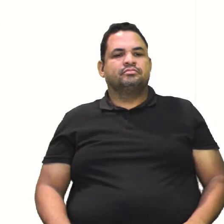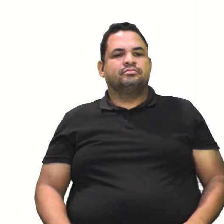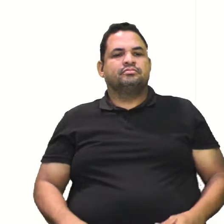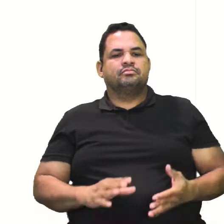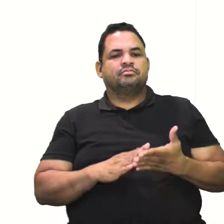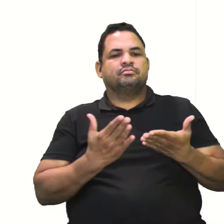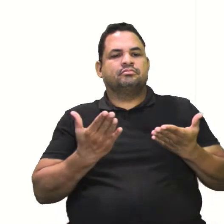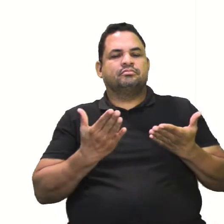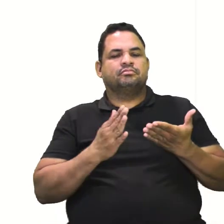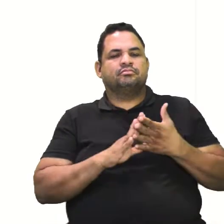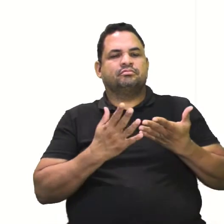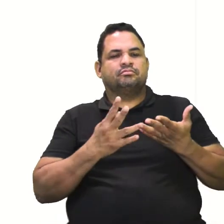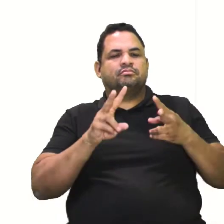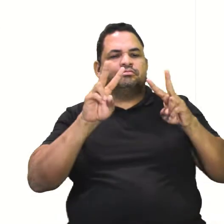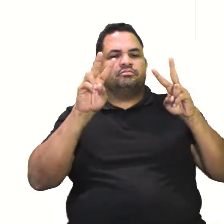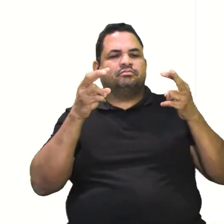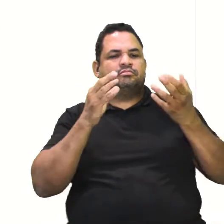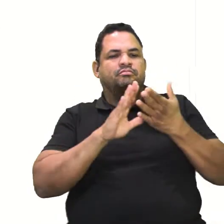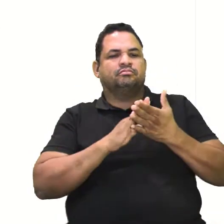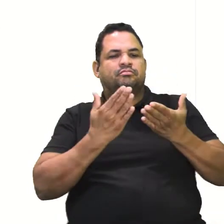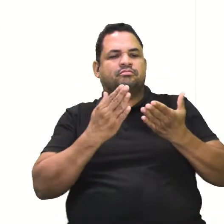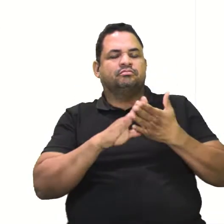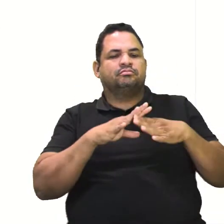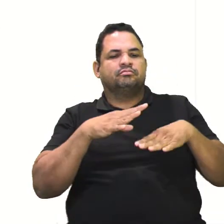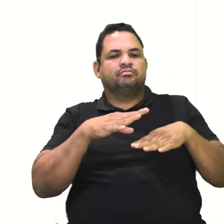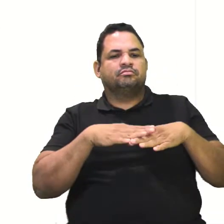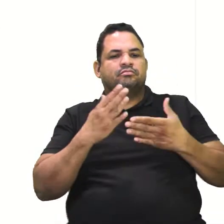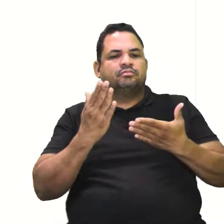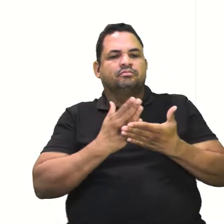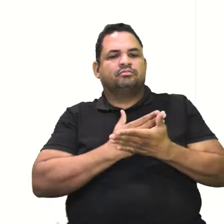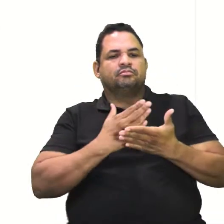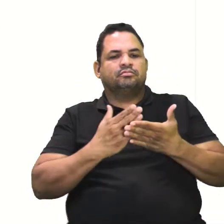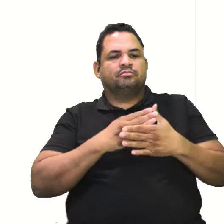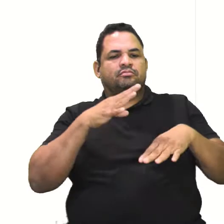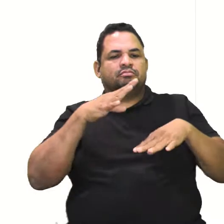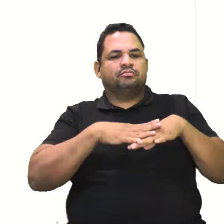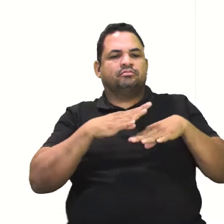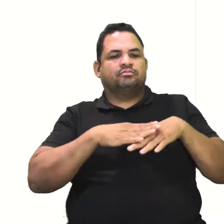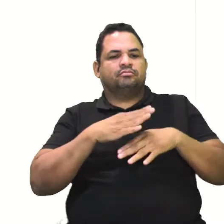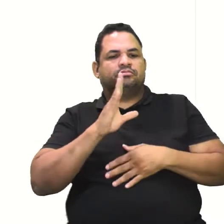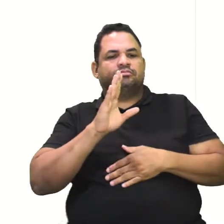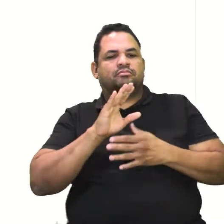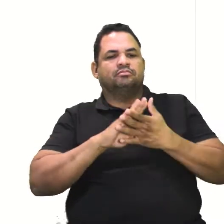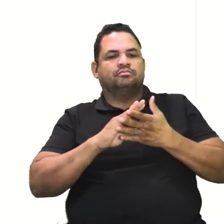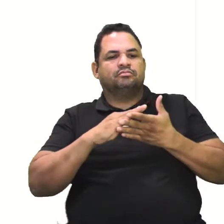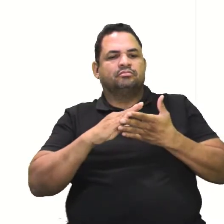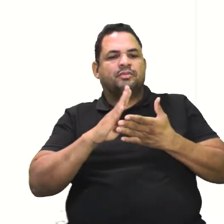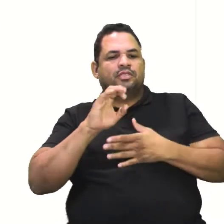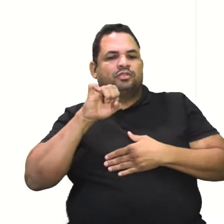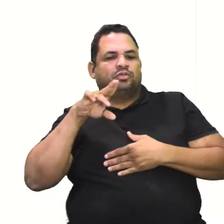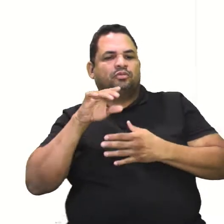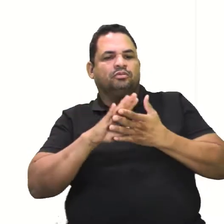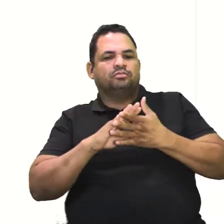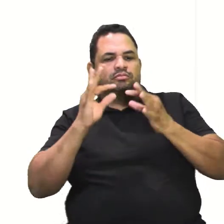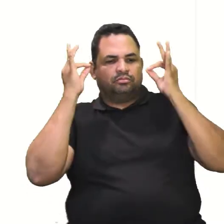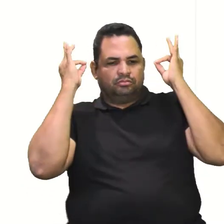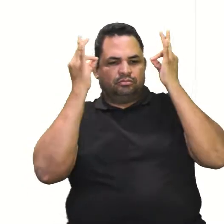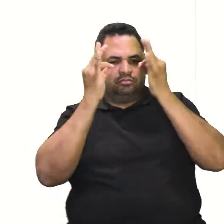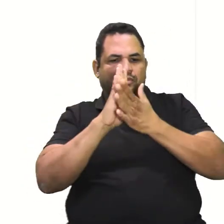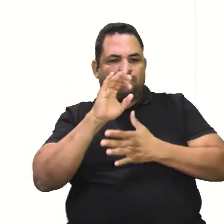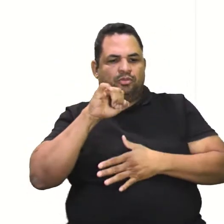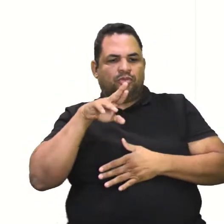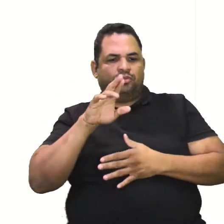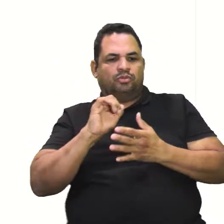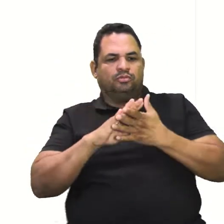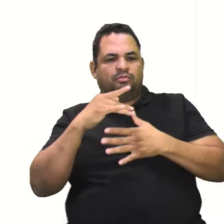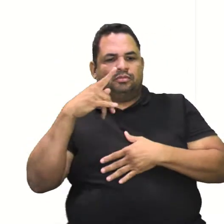a título da obra em que o matemático e astrônomo grego Apolônio de Pérgamo apresenta o